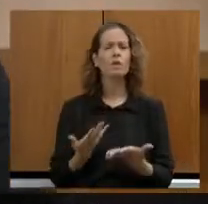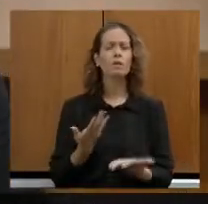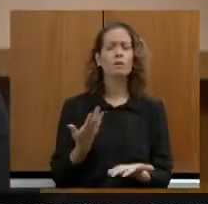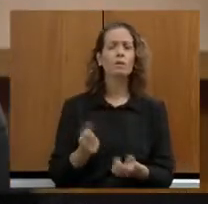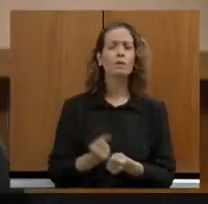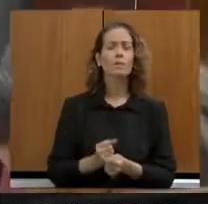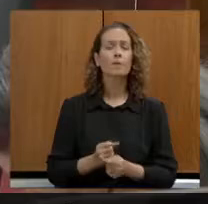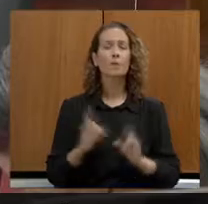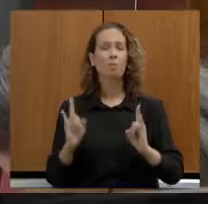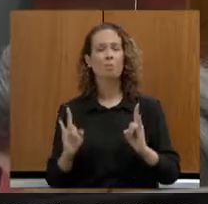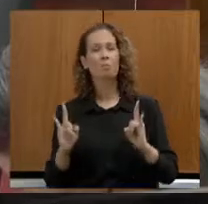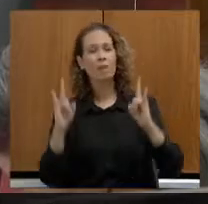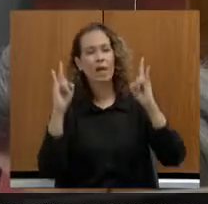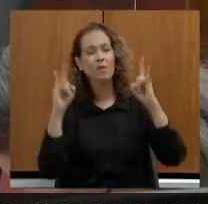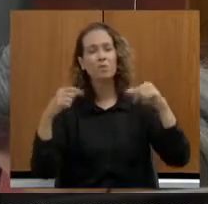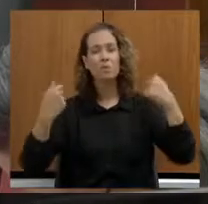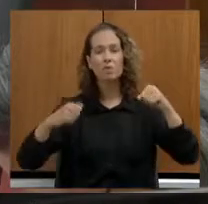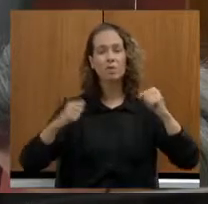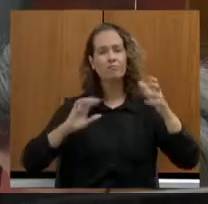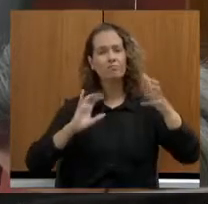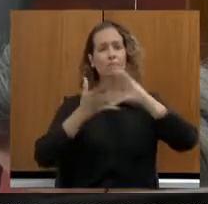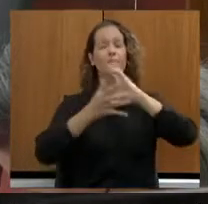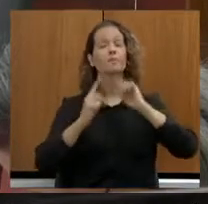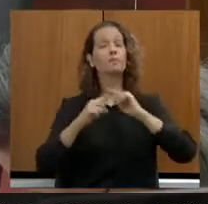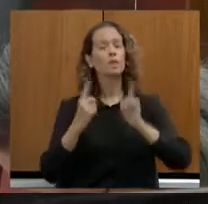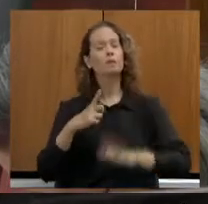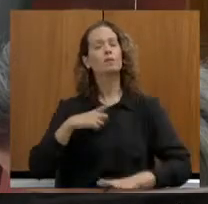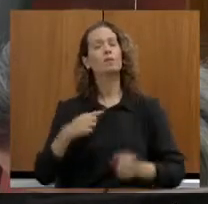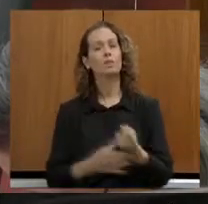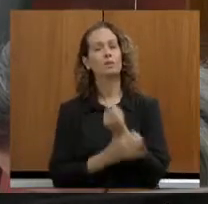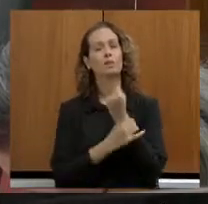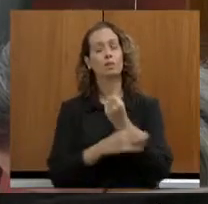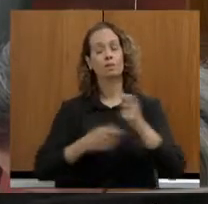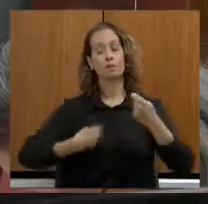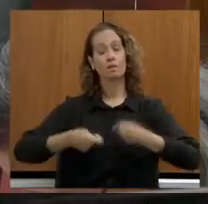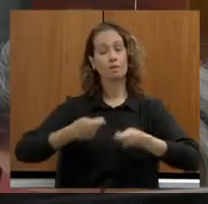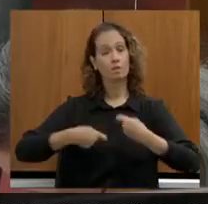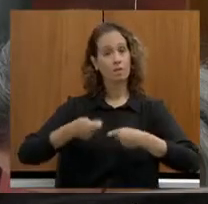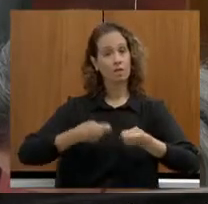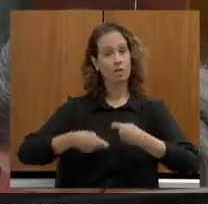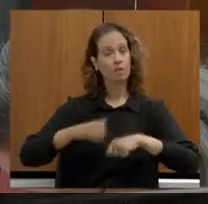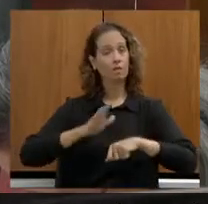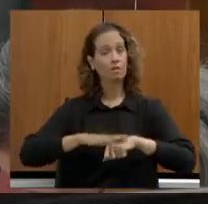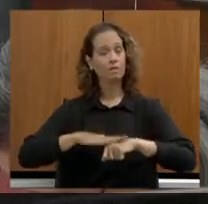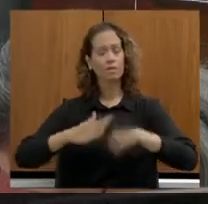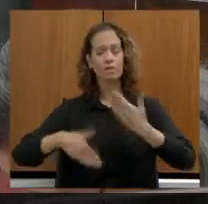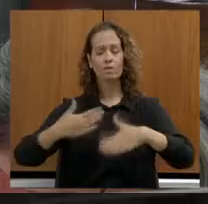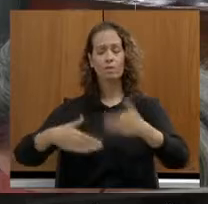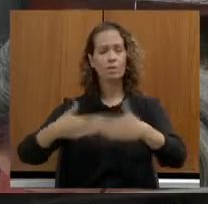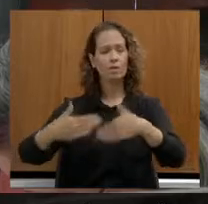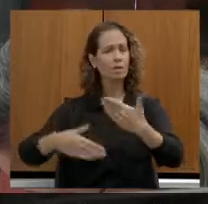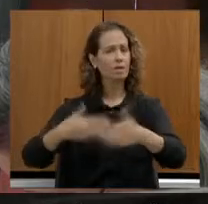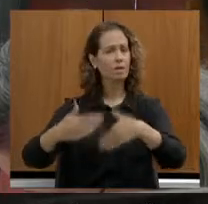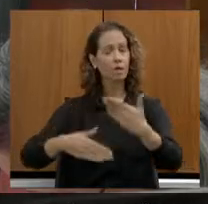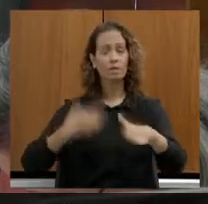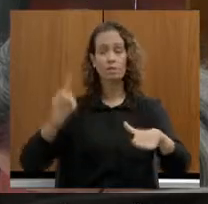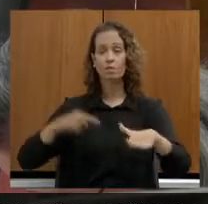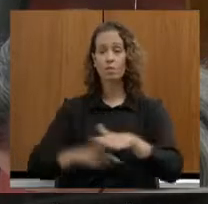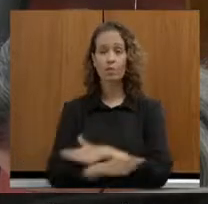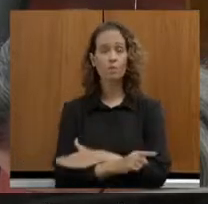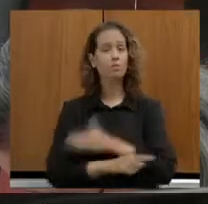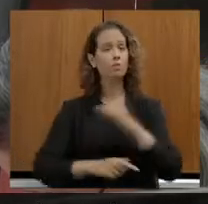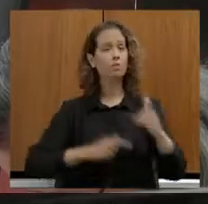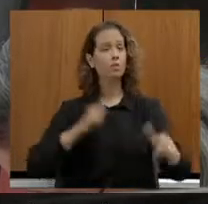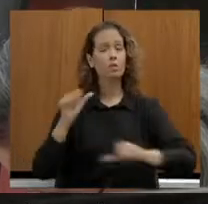de prédios tombados mas temos muita segurança que essa administração fez um processo muito muito intenso de